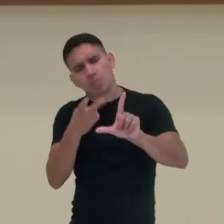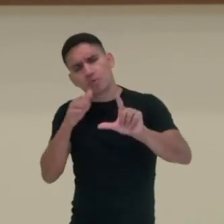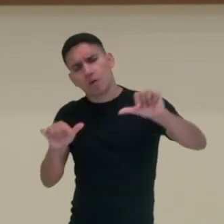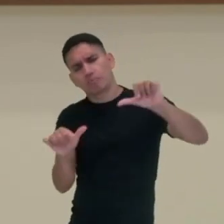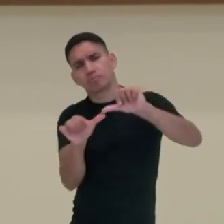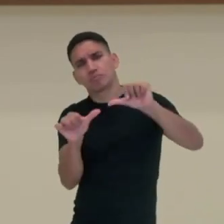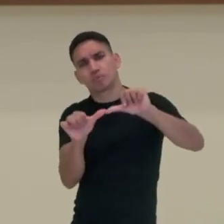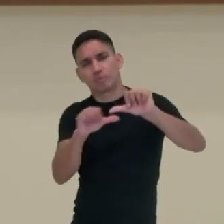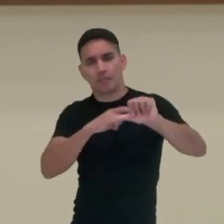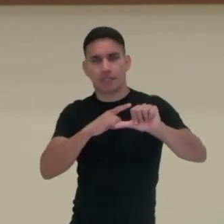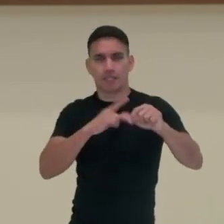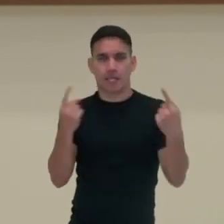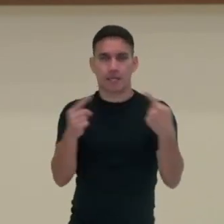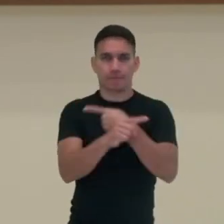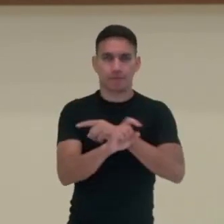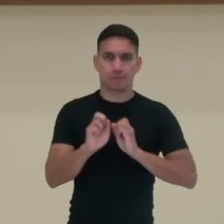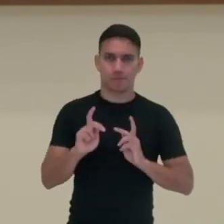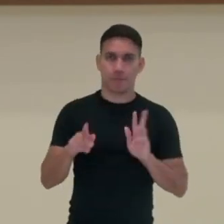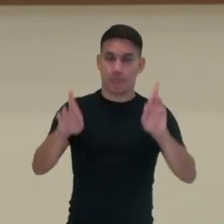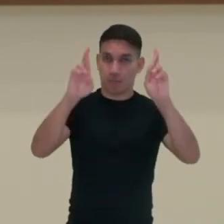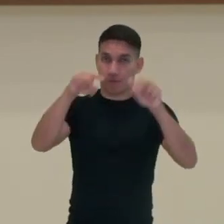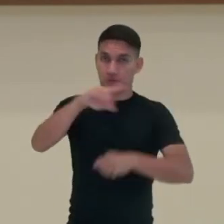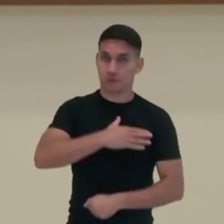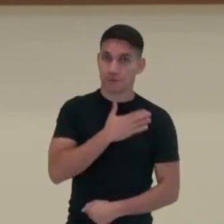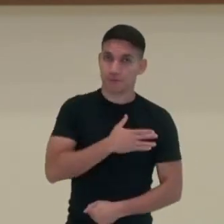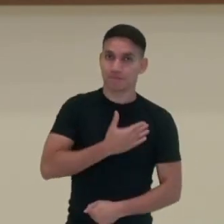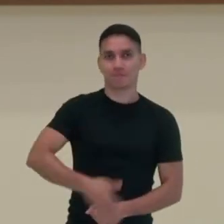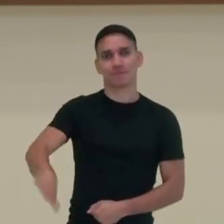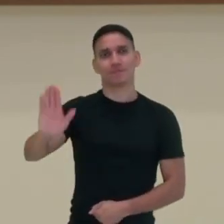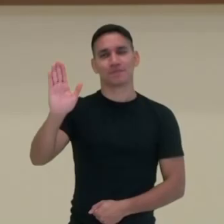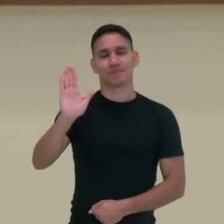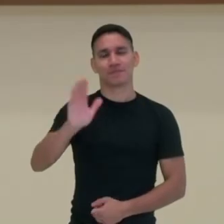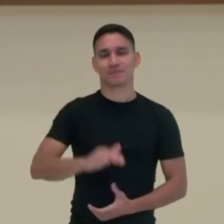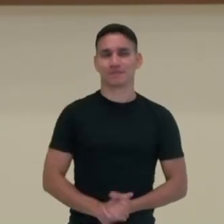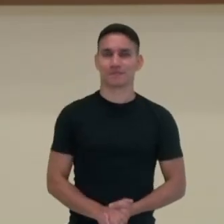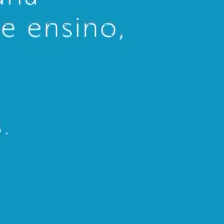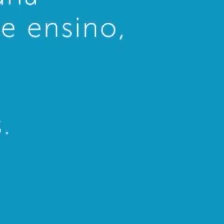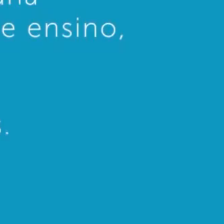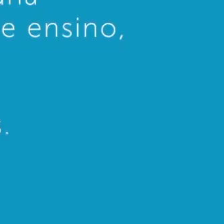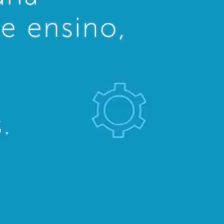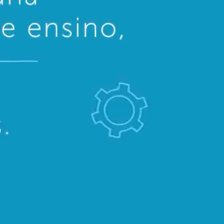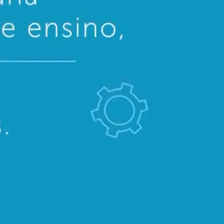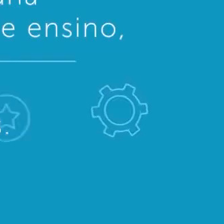entre duas funções inversas. Espero que vocês tenham gostado. Até a próxima!